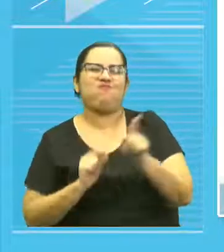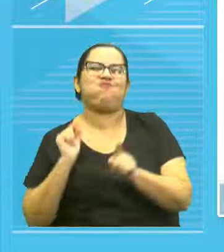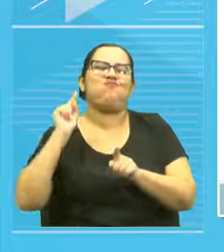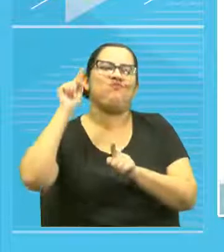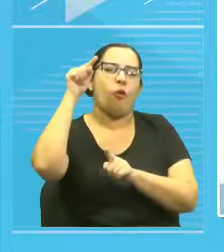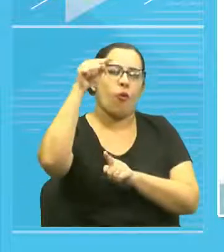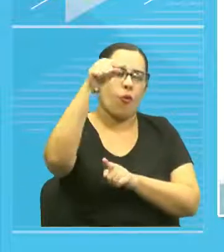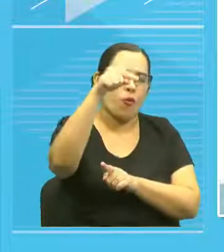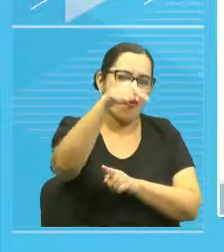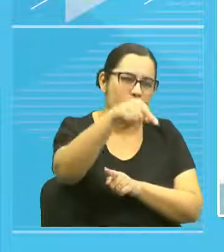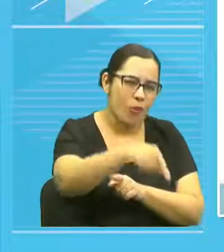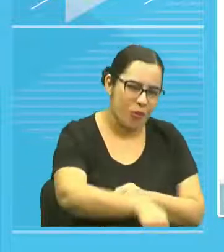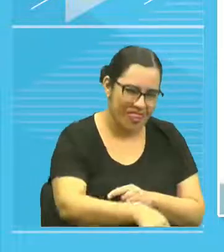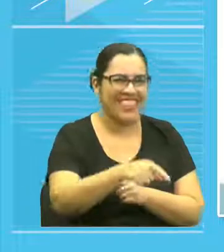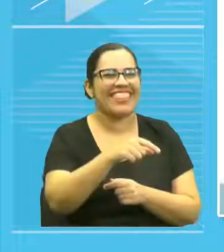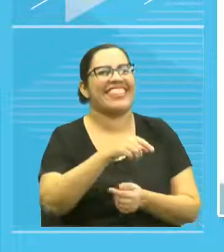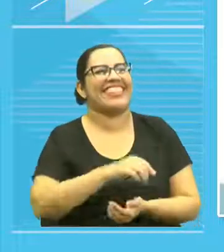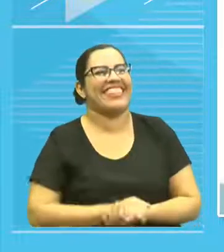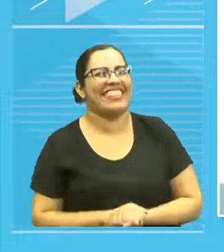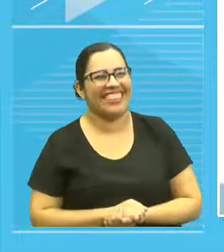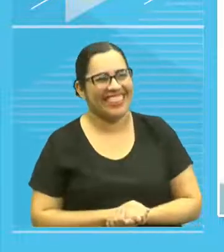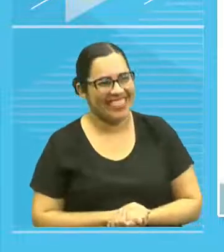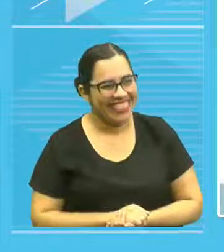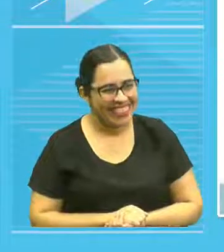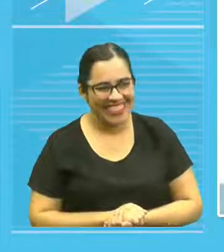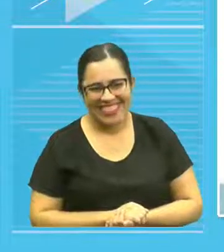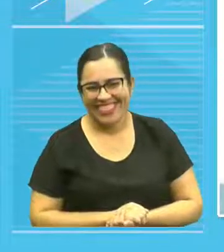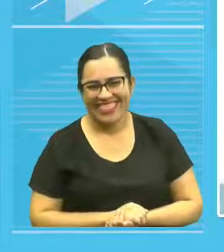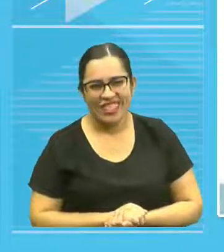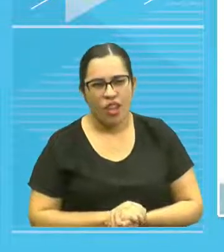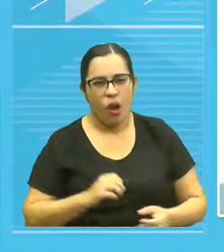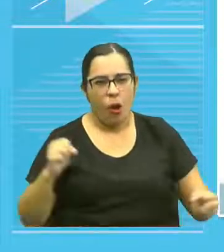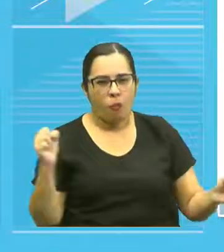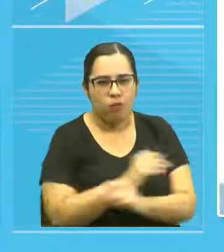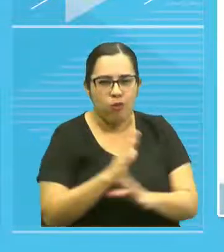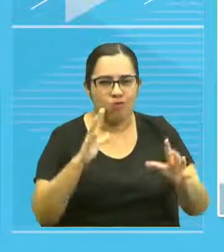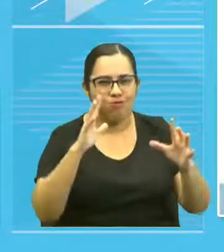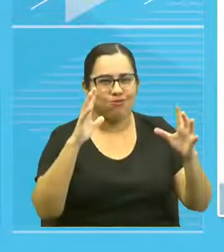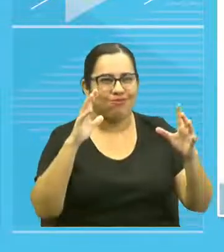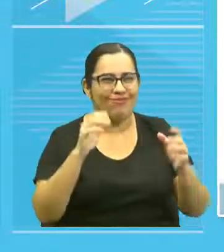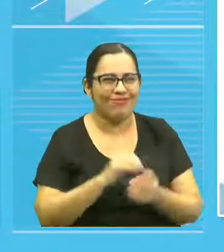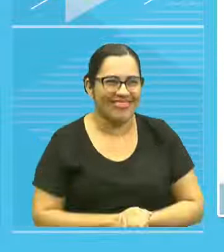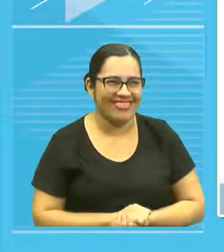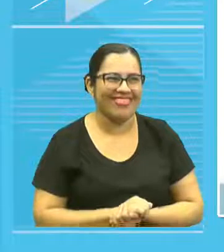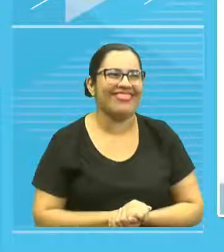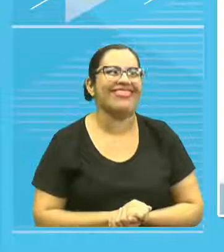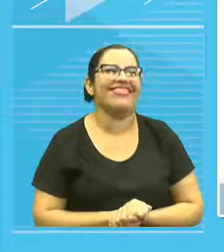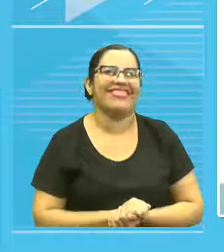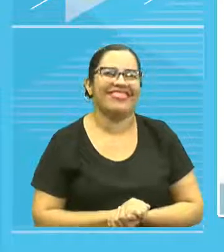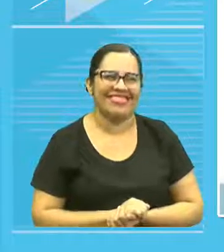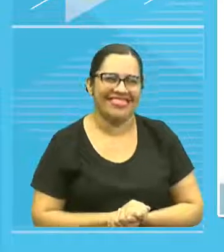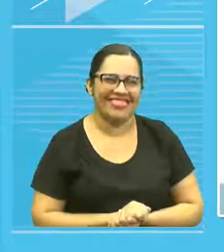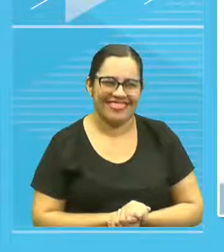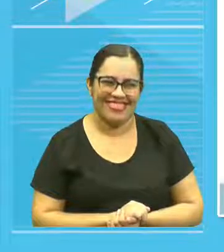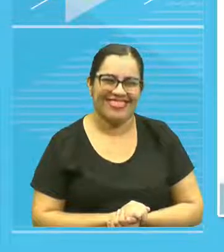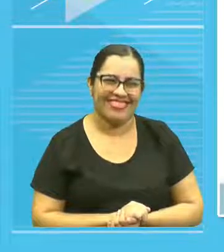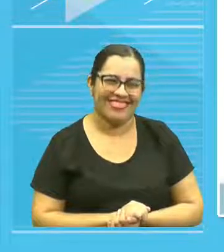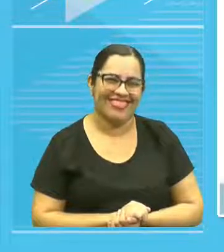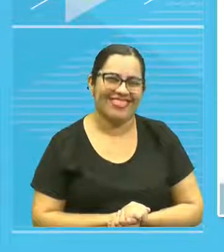o melhor amigo de Noel aí então é isso isso